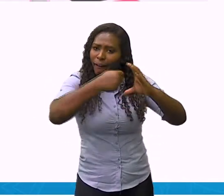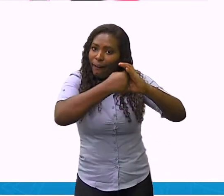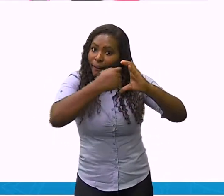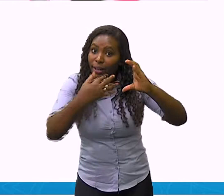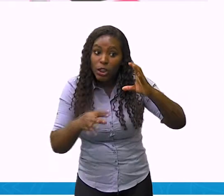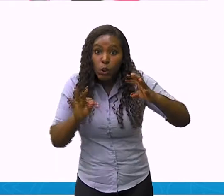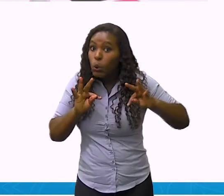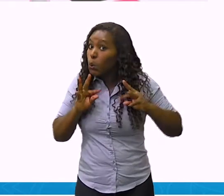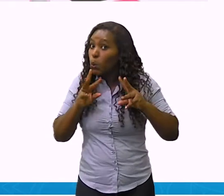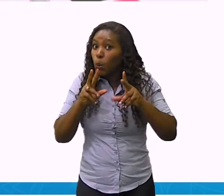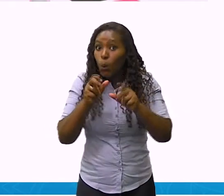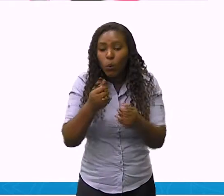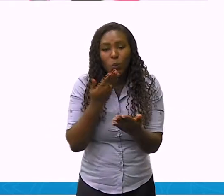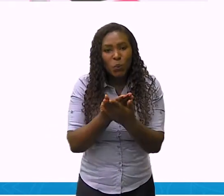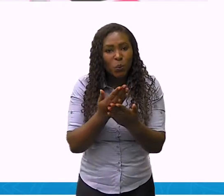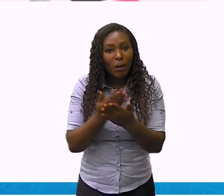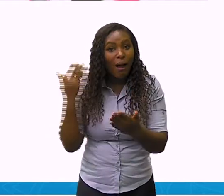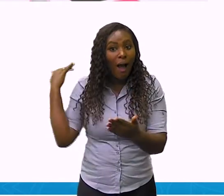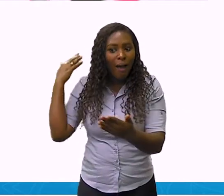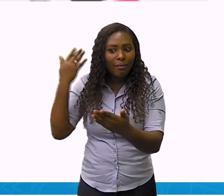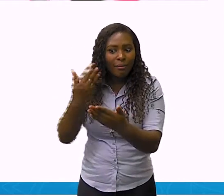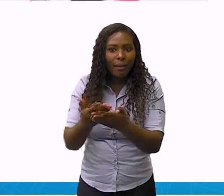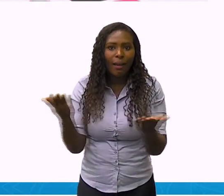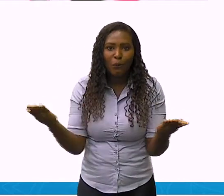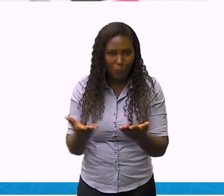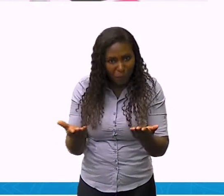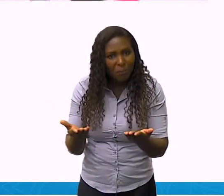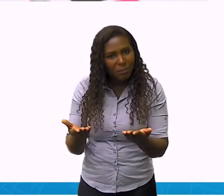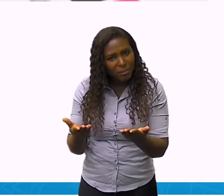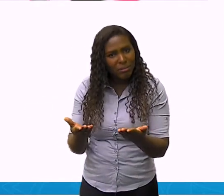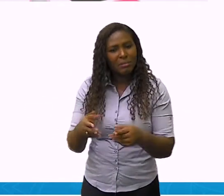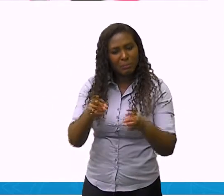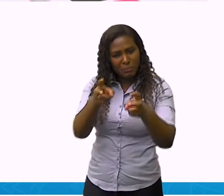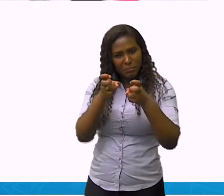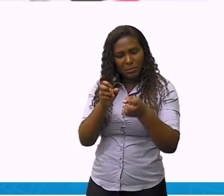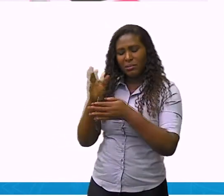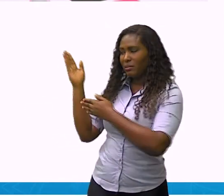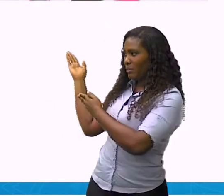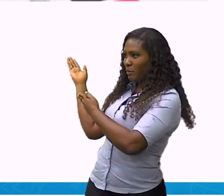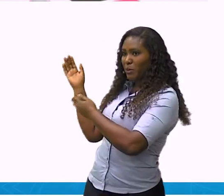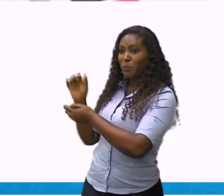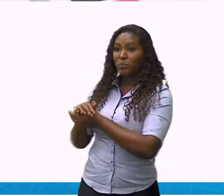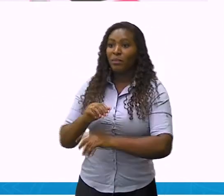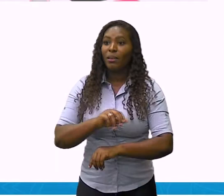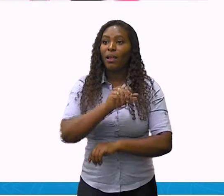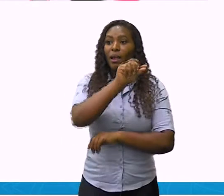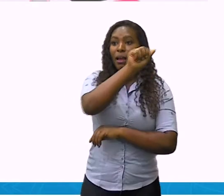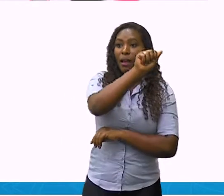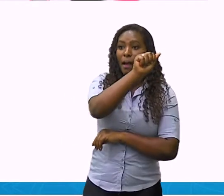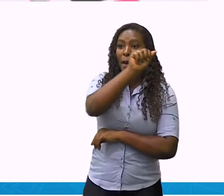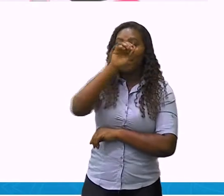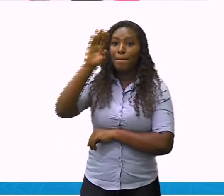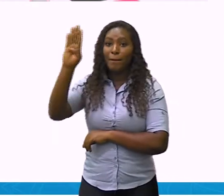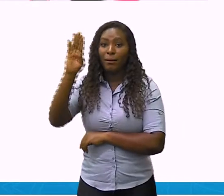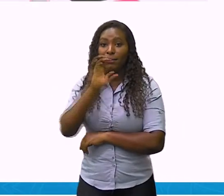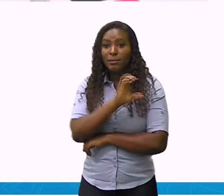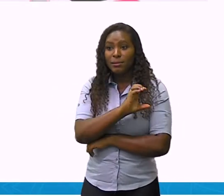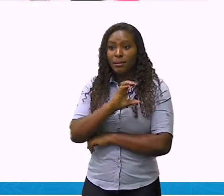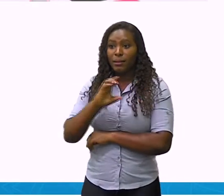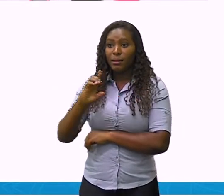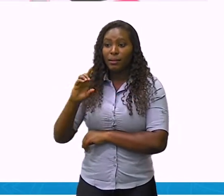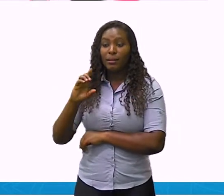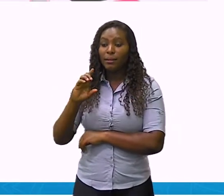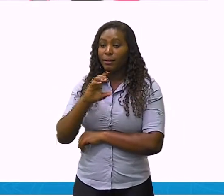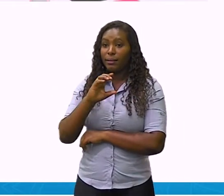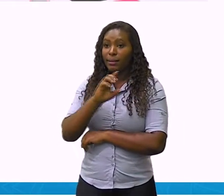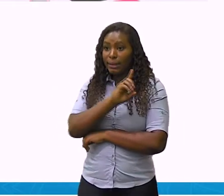no quadrado. Observe, né? Nós temos aqui o paralelogramo A, B, C e D. Eu tenho aqui as